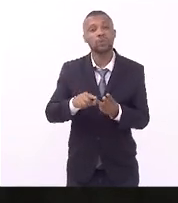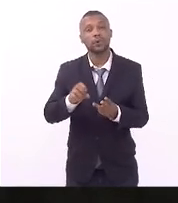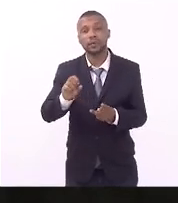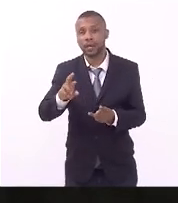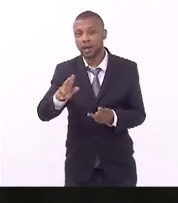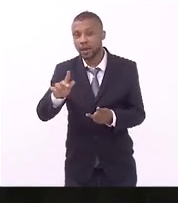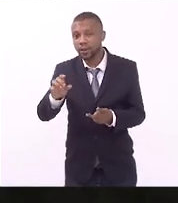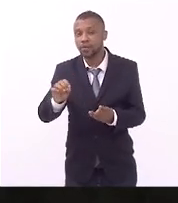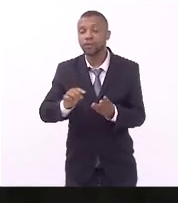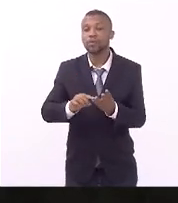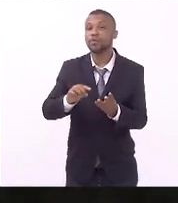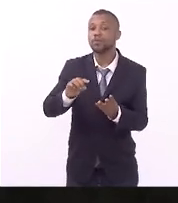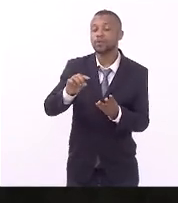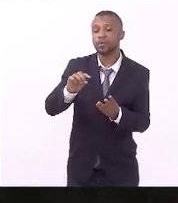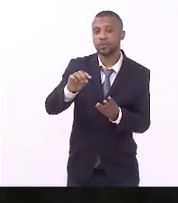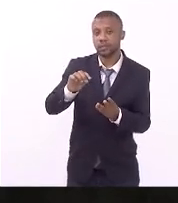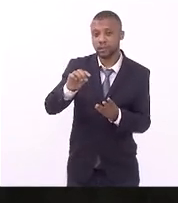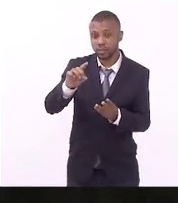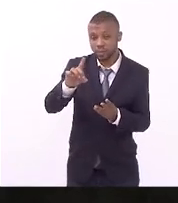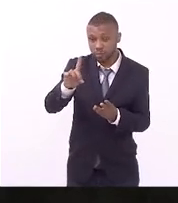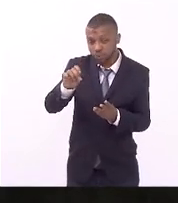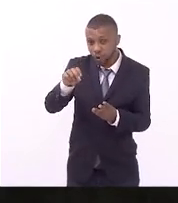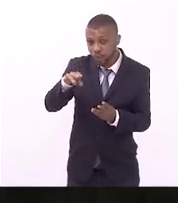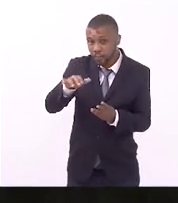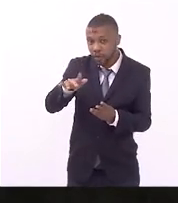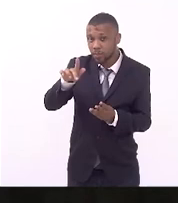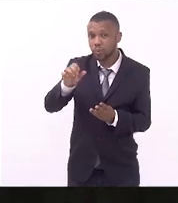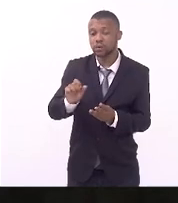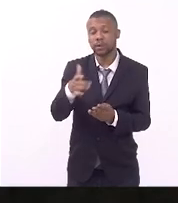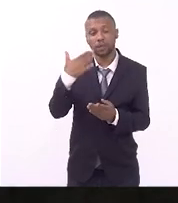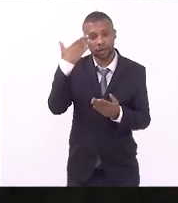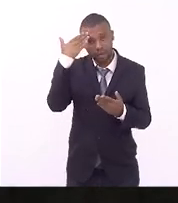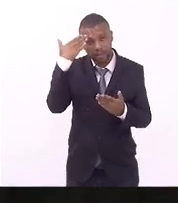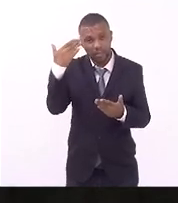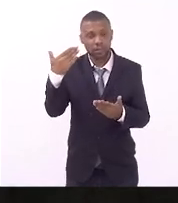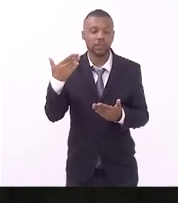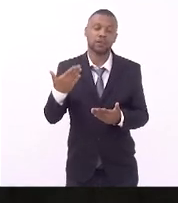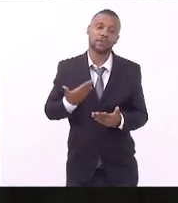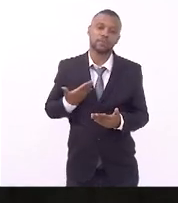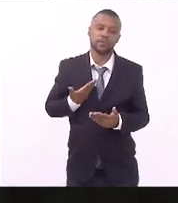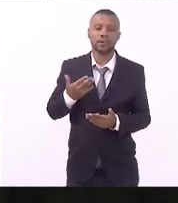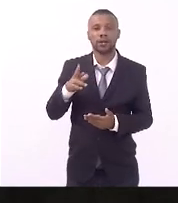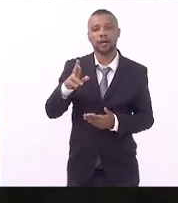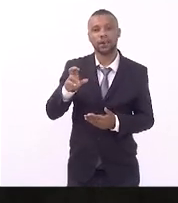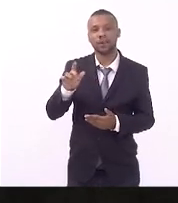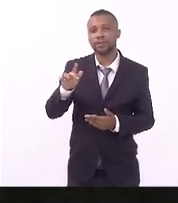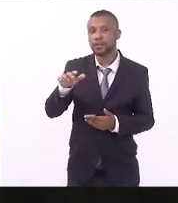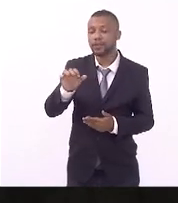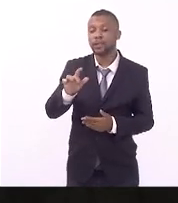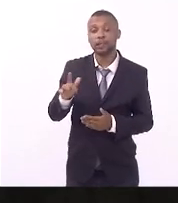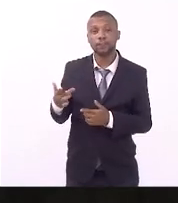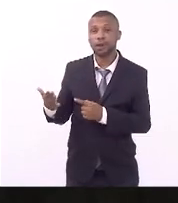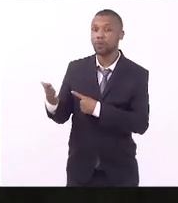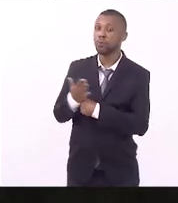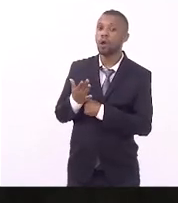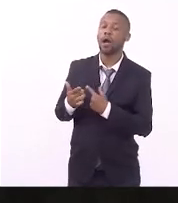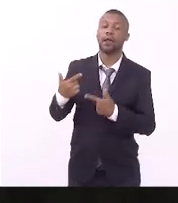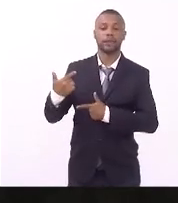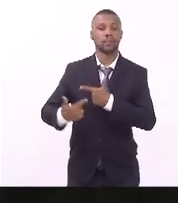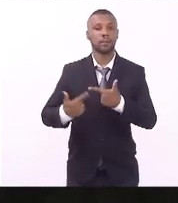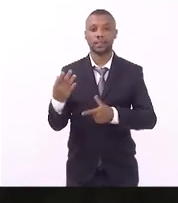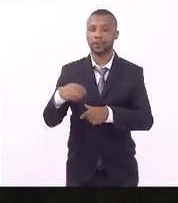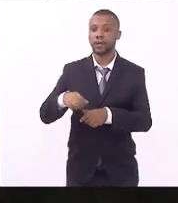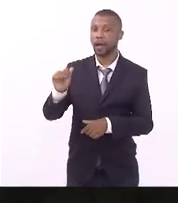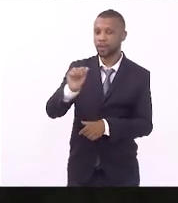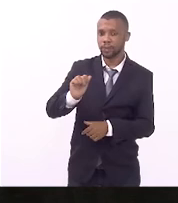Domingos. Quero também agradecer a minha querida, amada companheira Regina, que tanto me ajudou a conduzir os trabalhos da BI. Aos meus filhos,